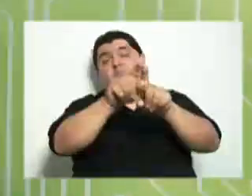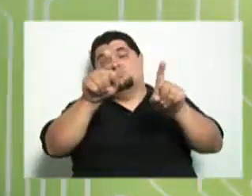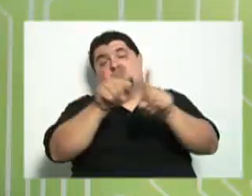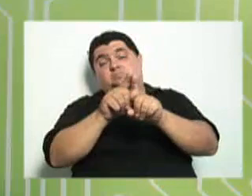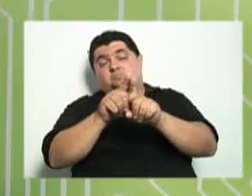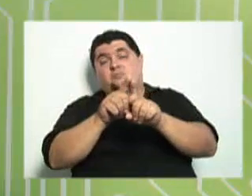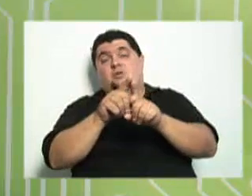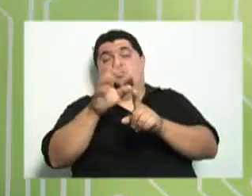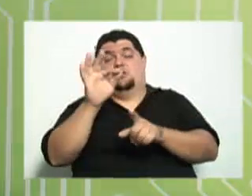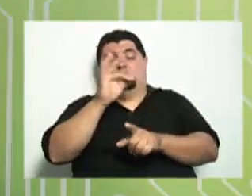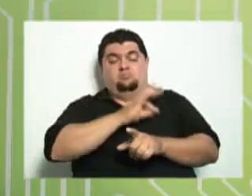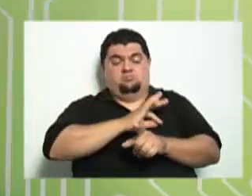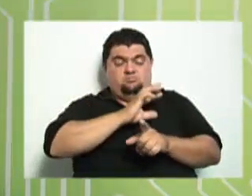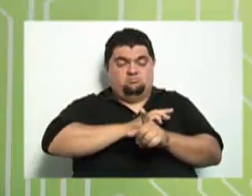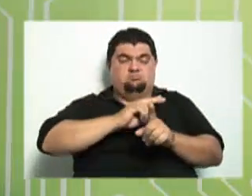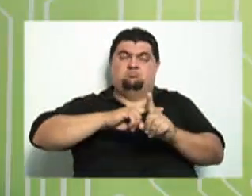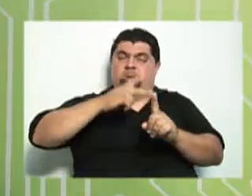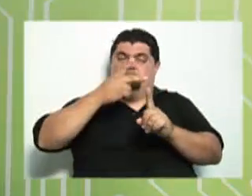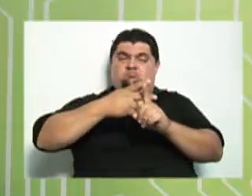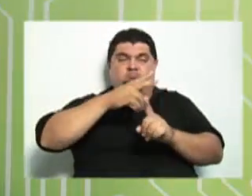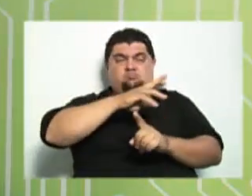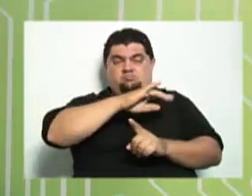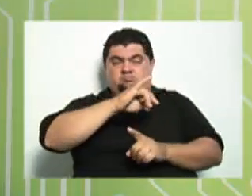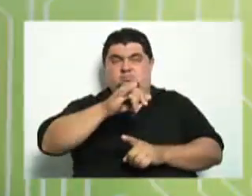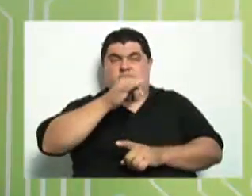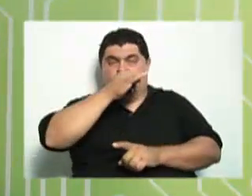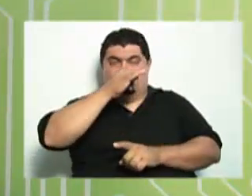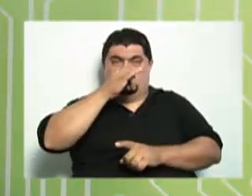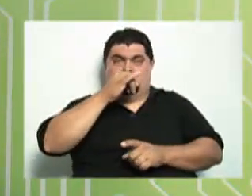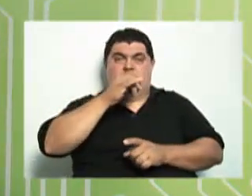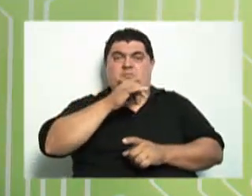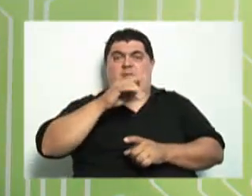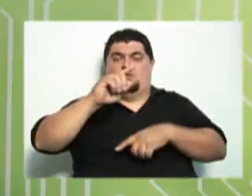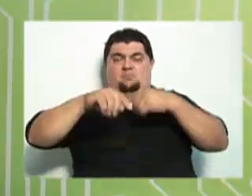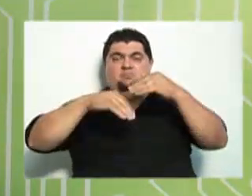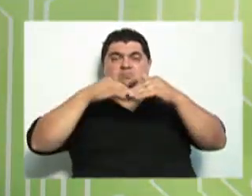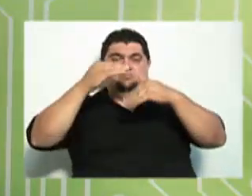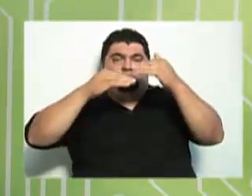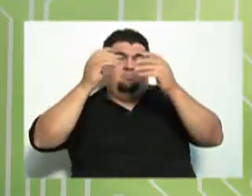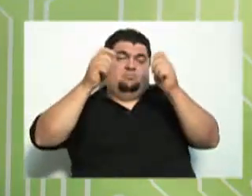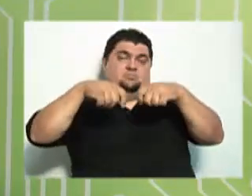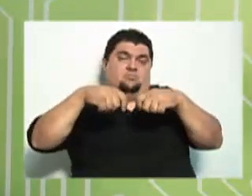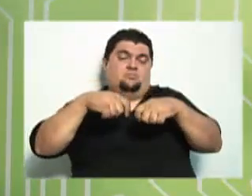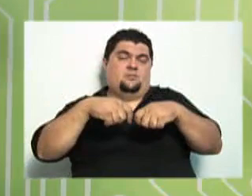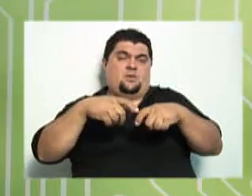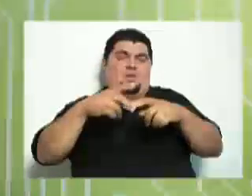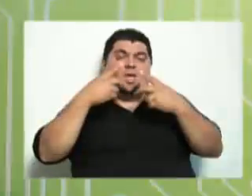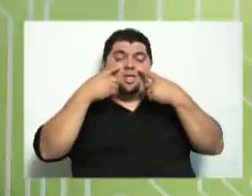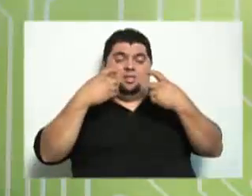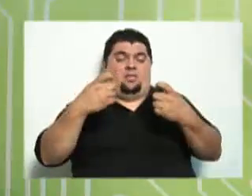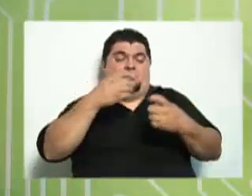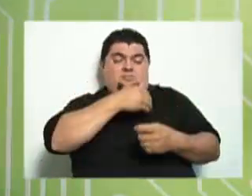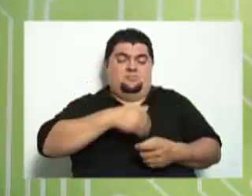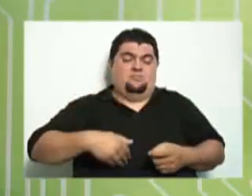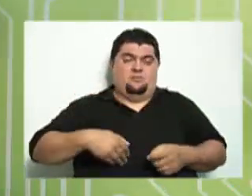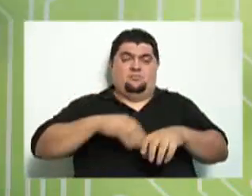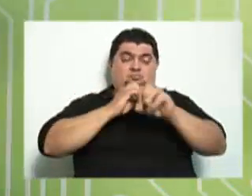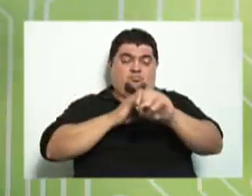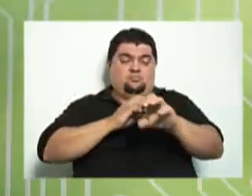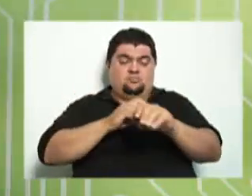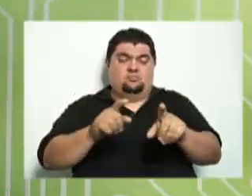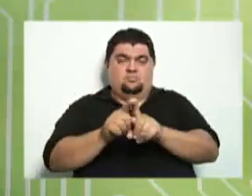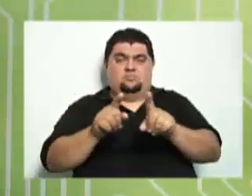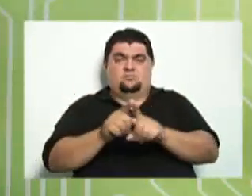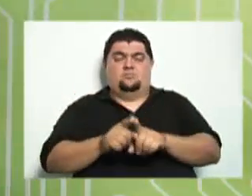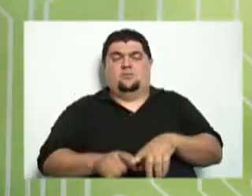oferir mais lucros, maior renda, fruto dessa produção maior. O interesse também do governo em promover a educação não é